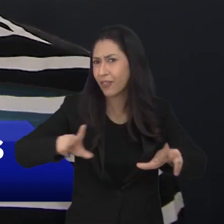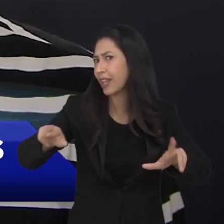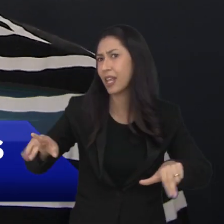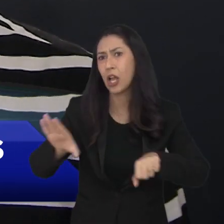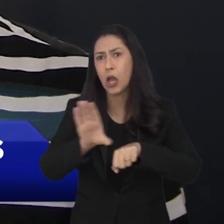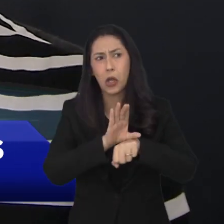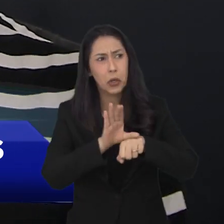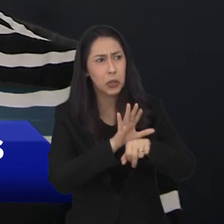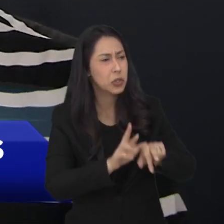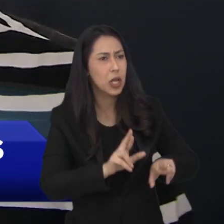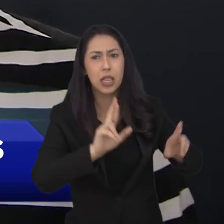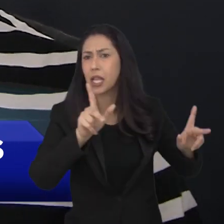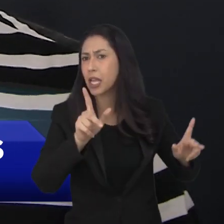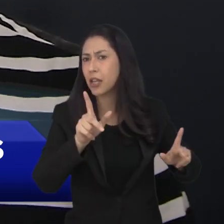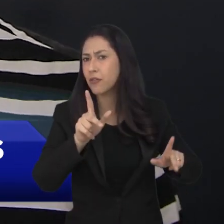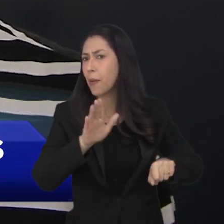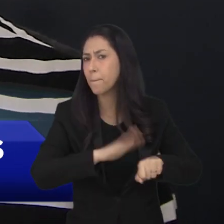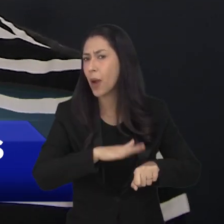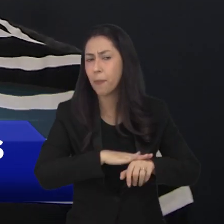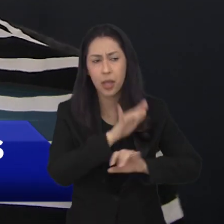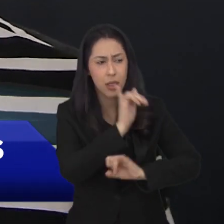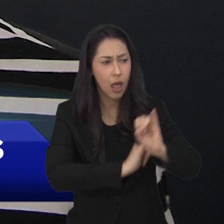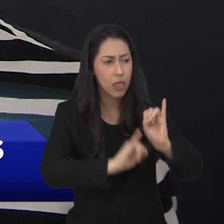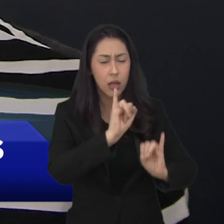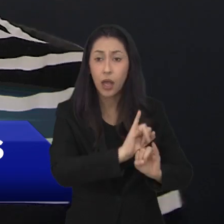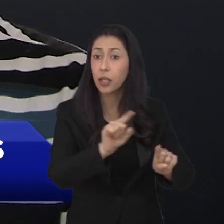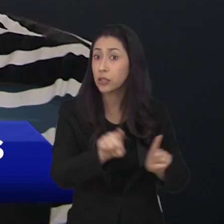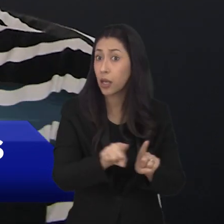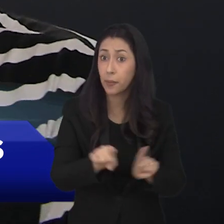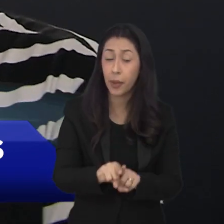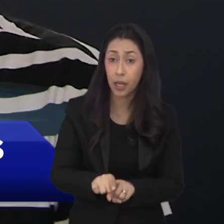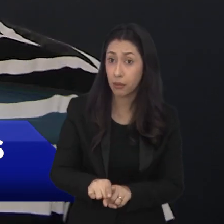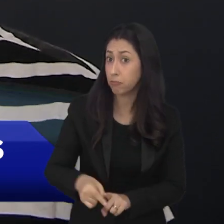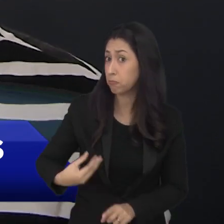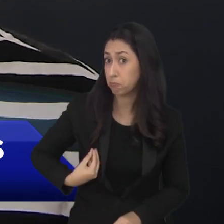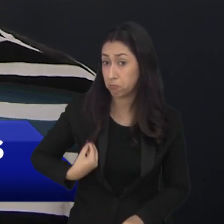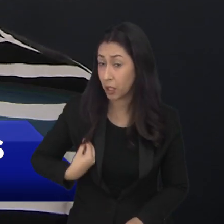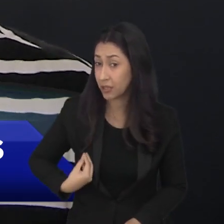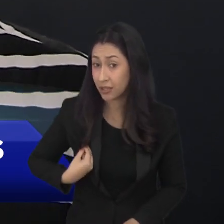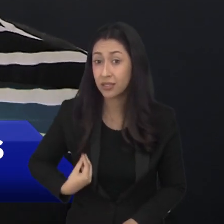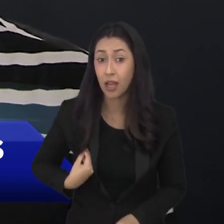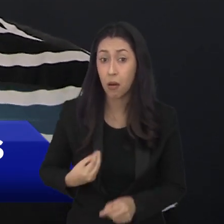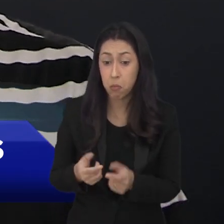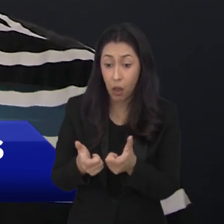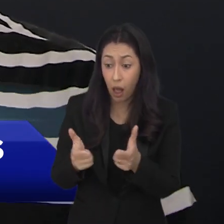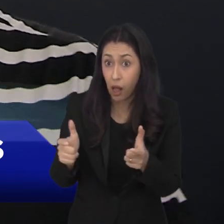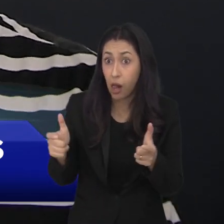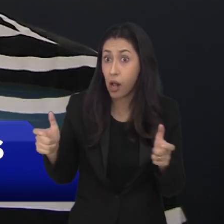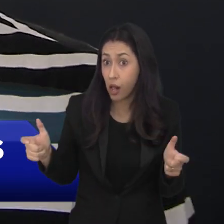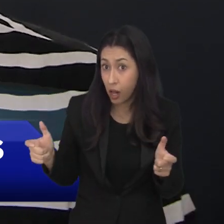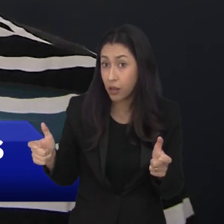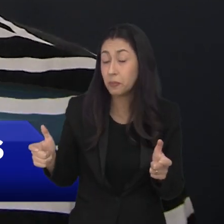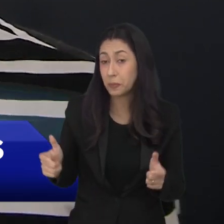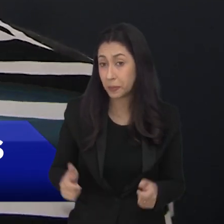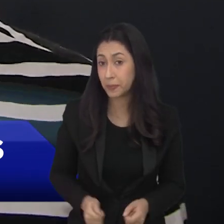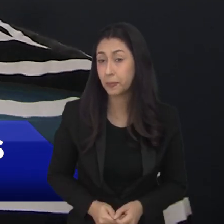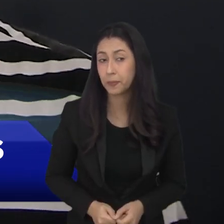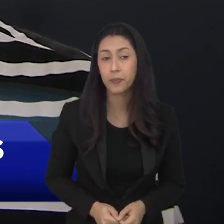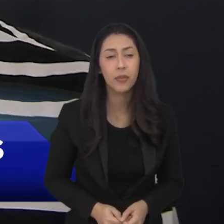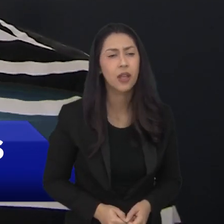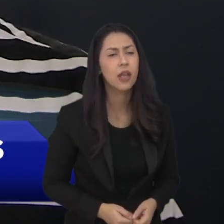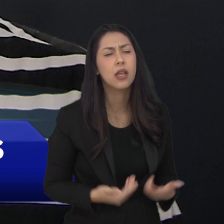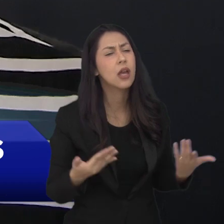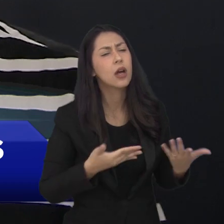são enormes, né? Desde cursos mais livres, como cursos online, até os presenciais também. A procura é muito grande dentro